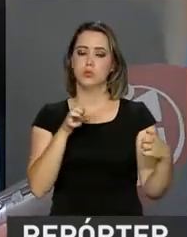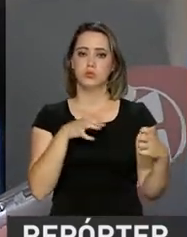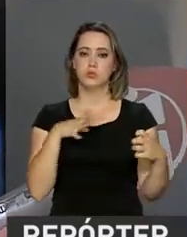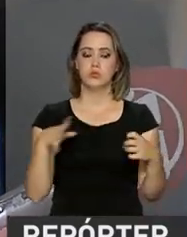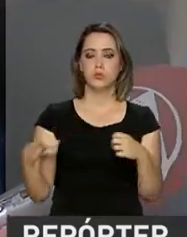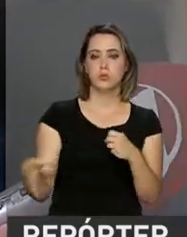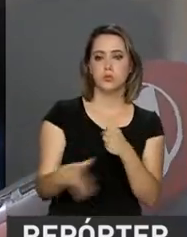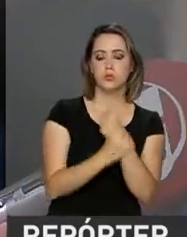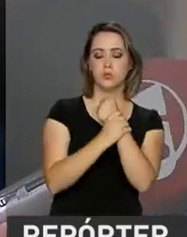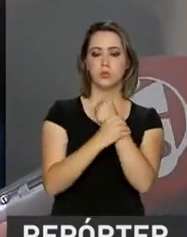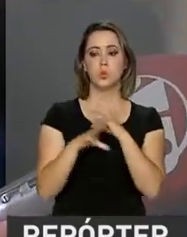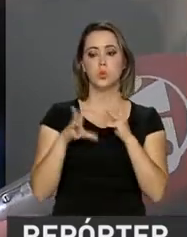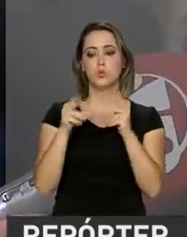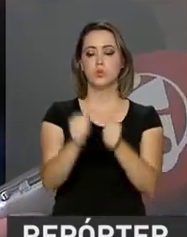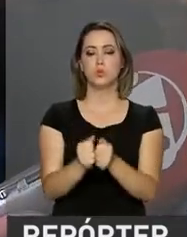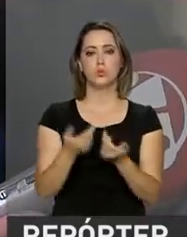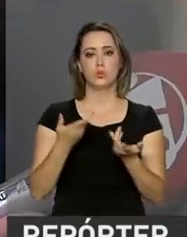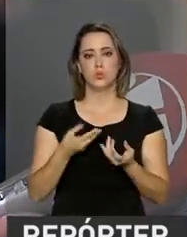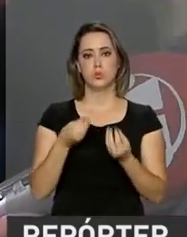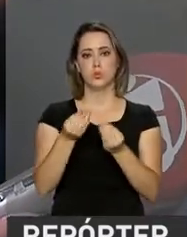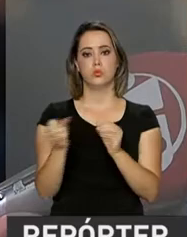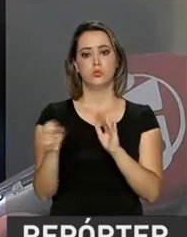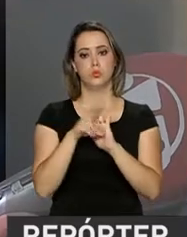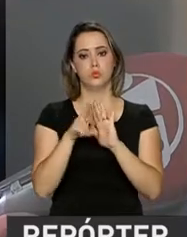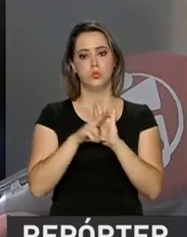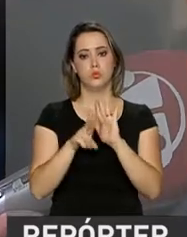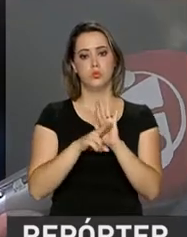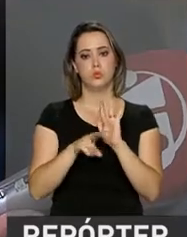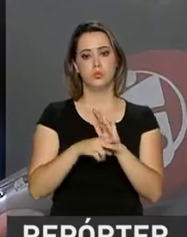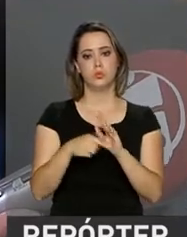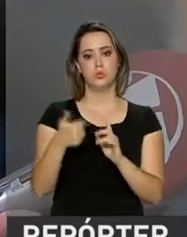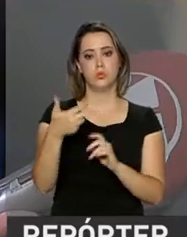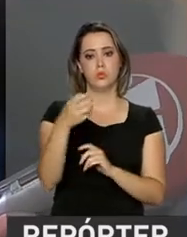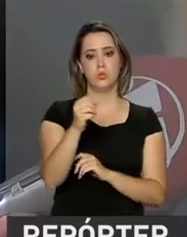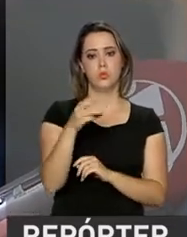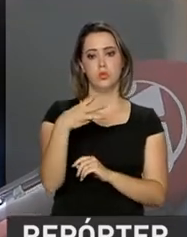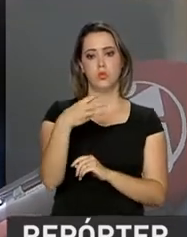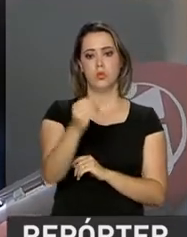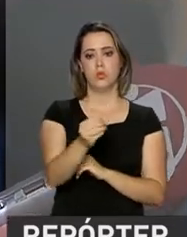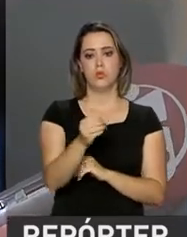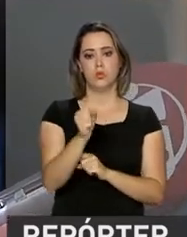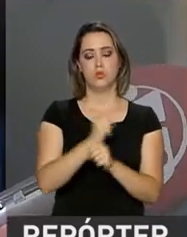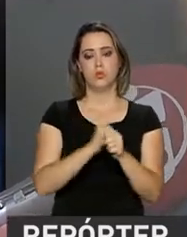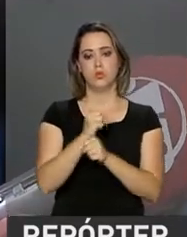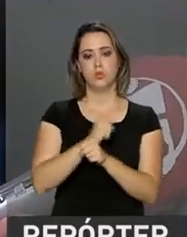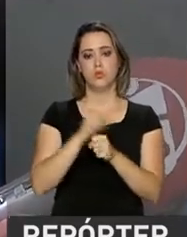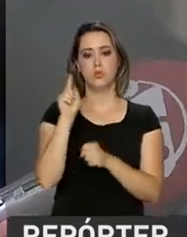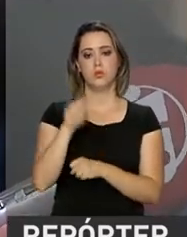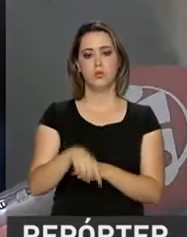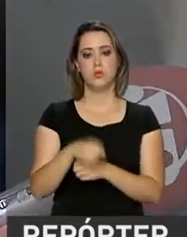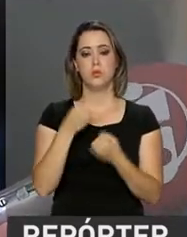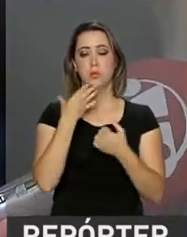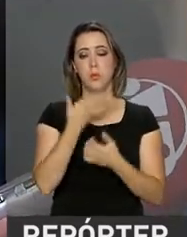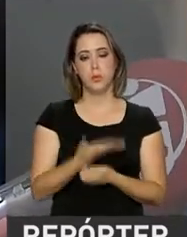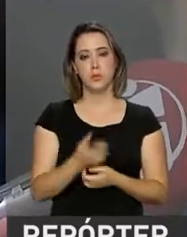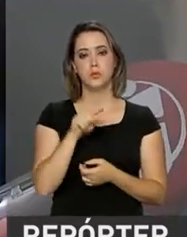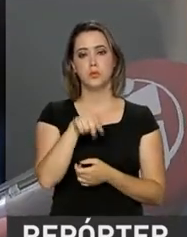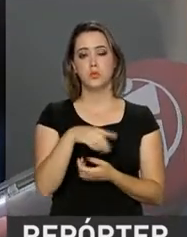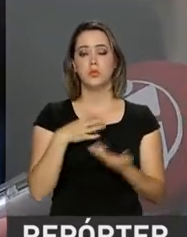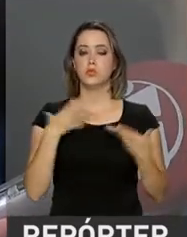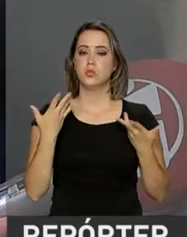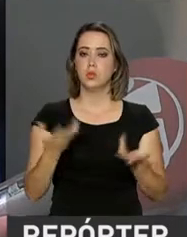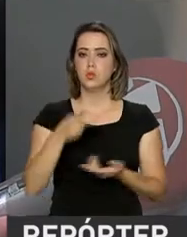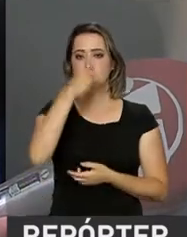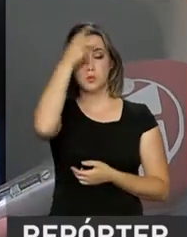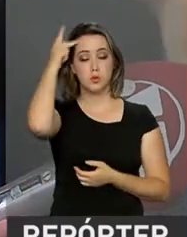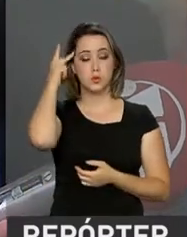assegurando tudo isso e fazendo uma reforma aí para 20, 30 anos. É uma maravilha e com isso os